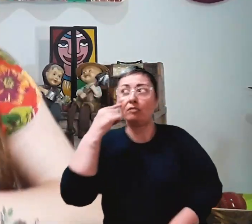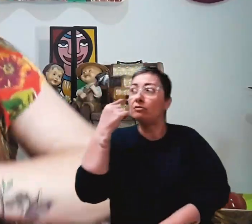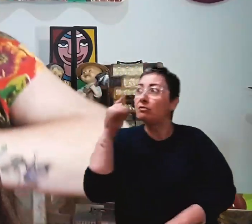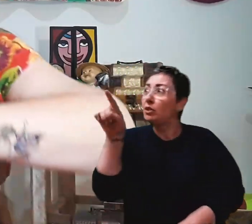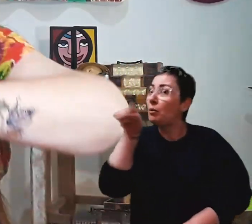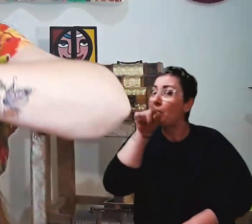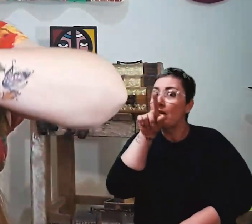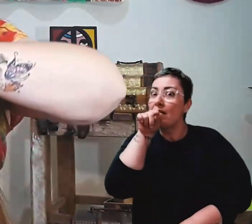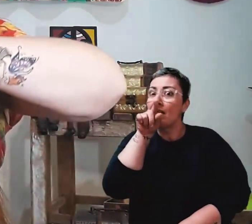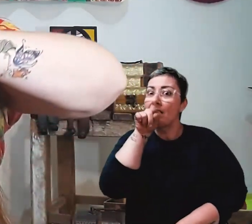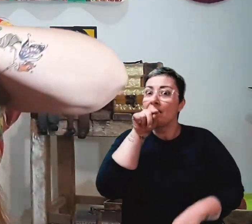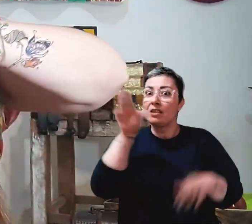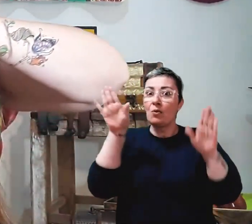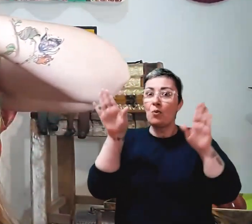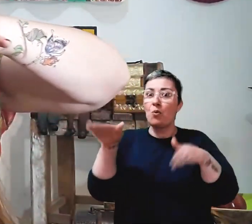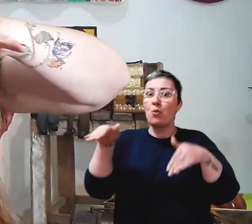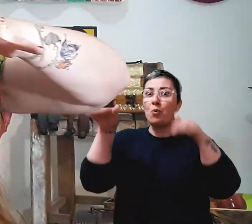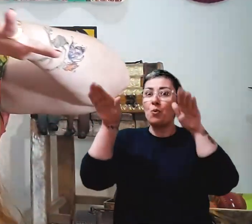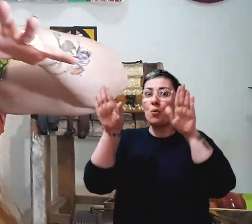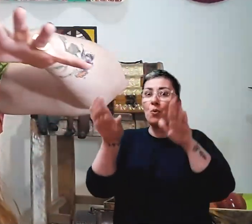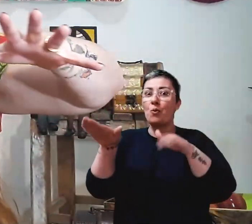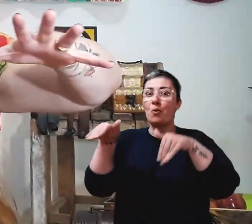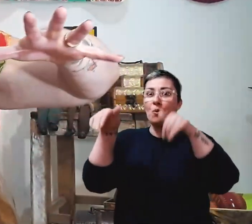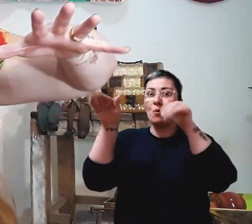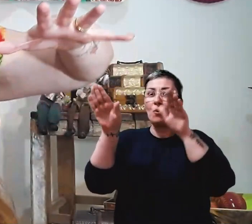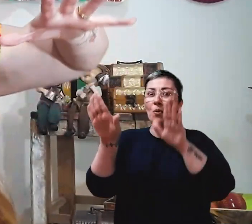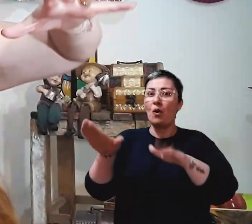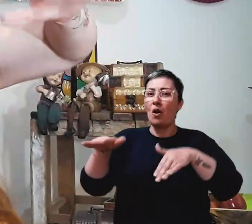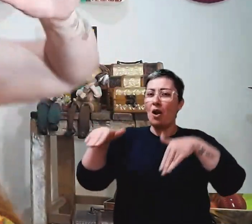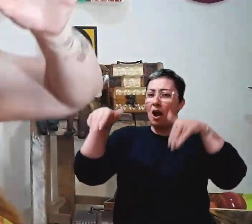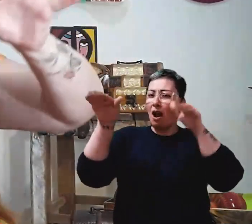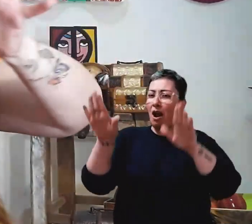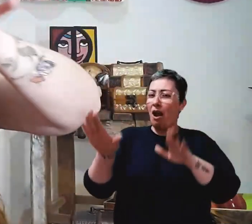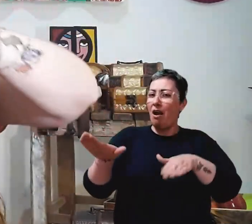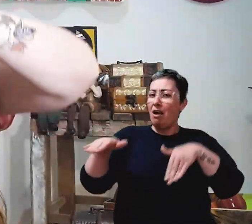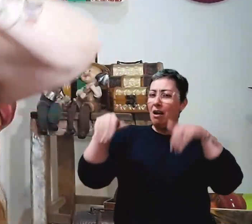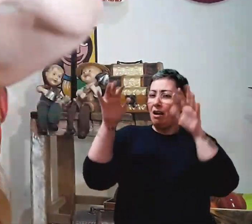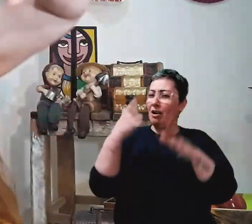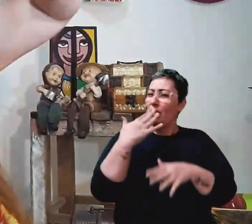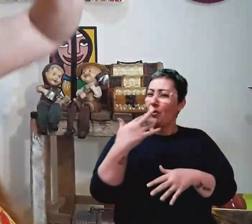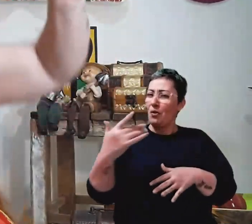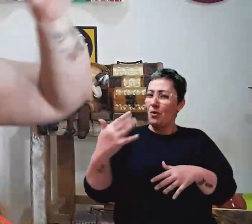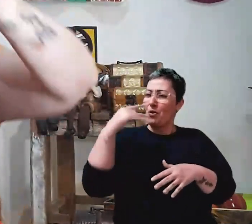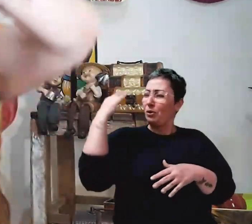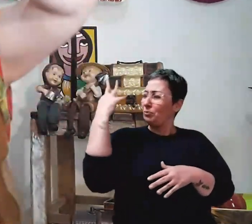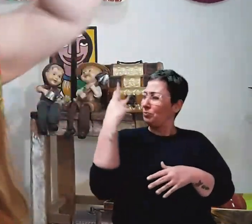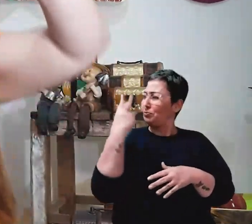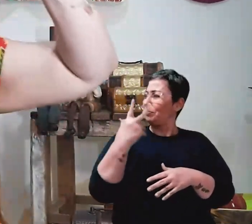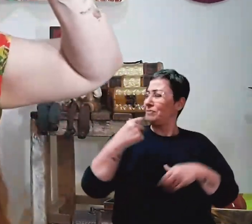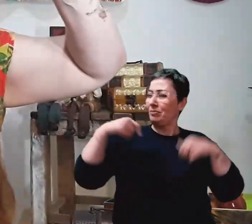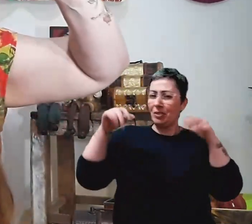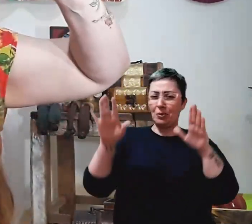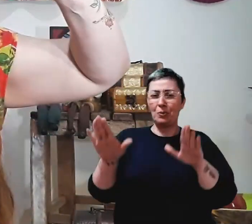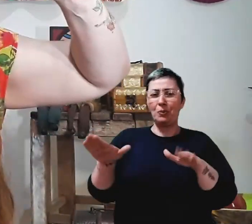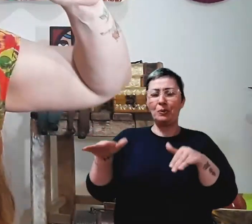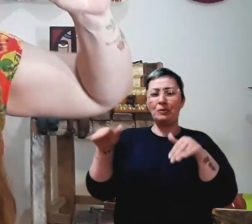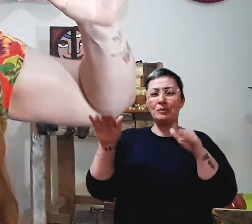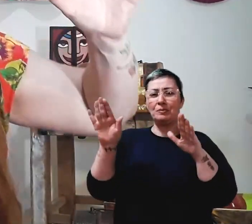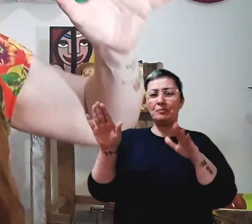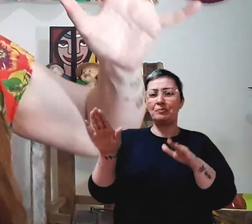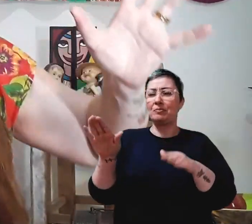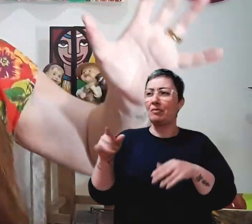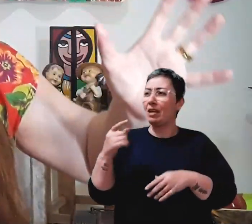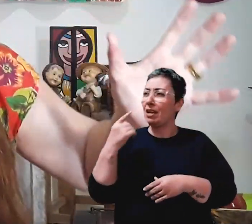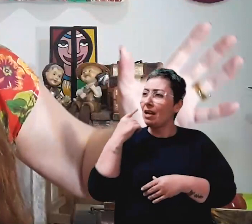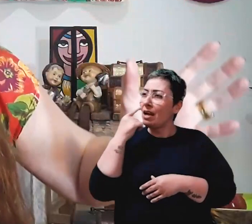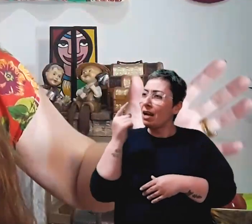pássaro. Um pássaro grande, colorido, bonito.